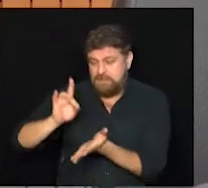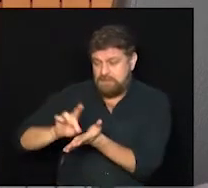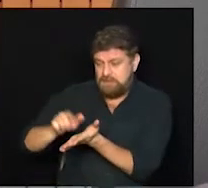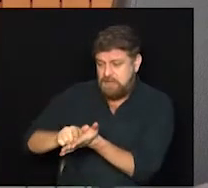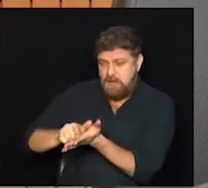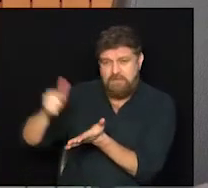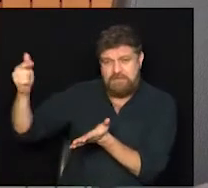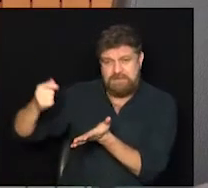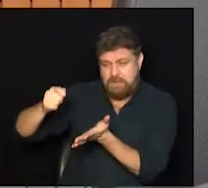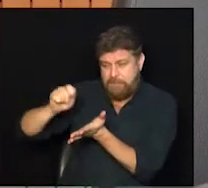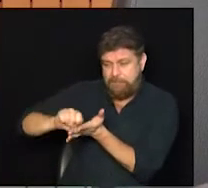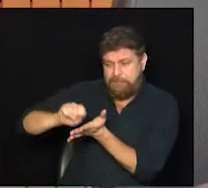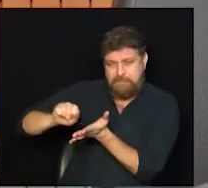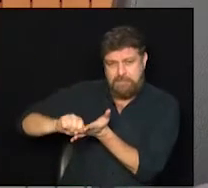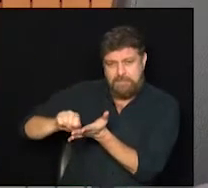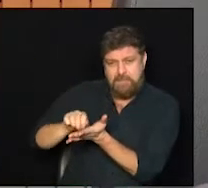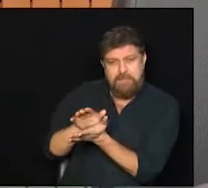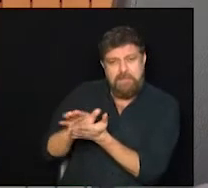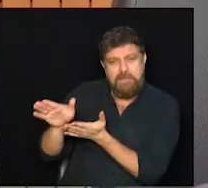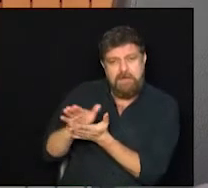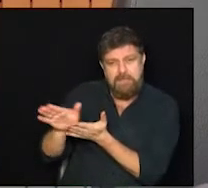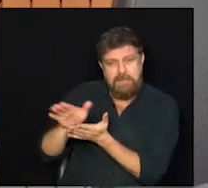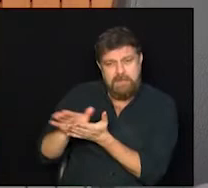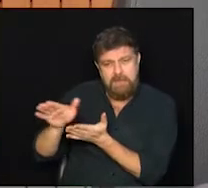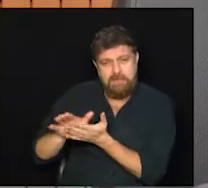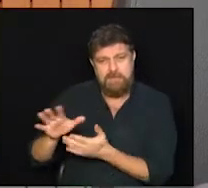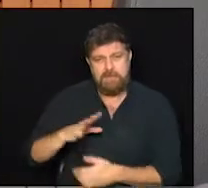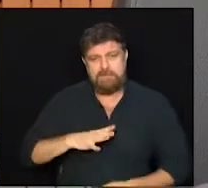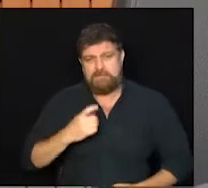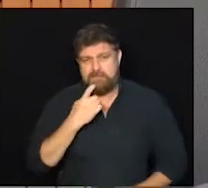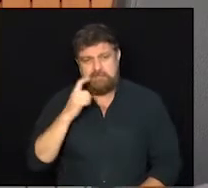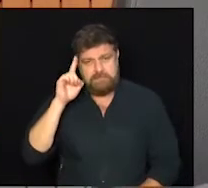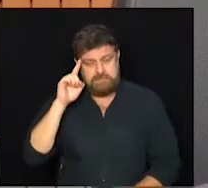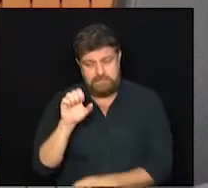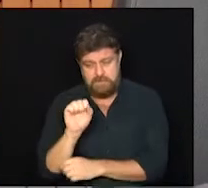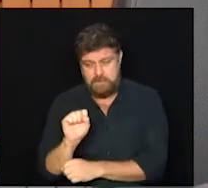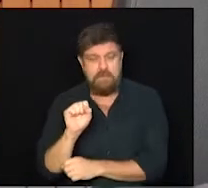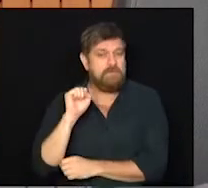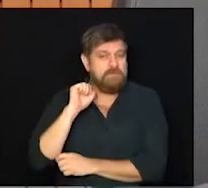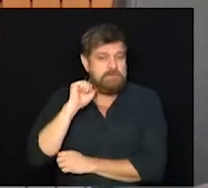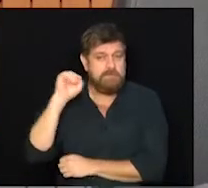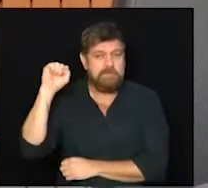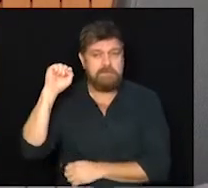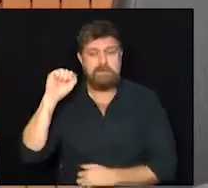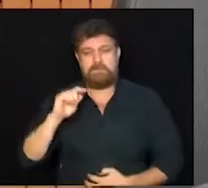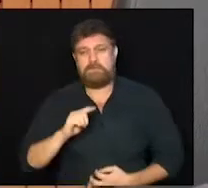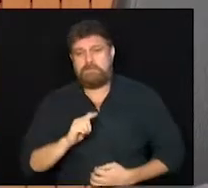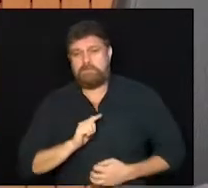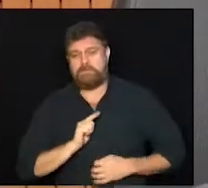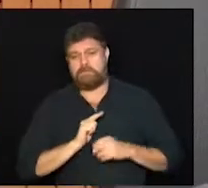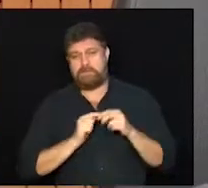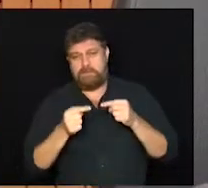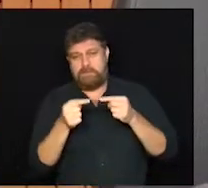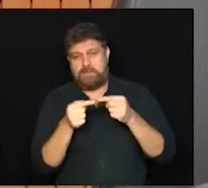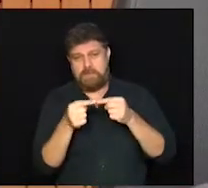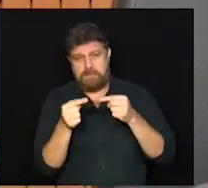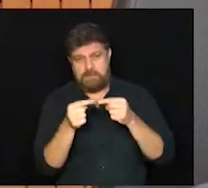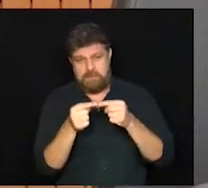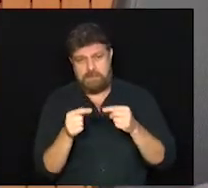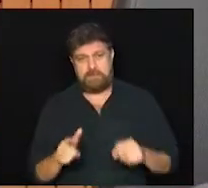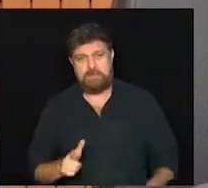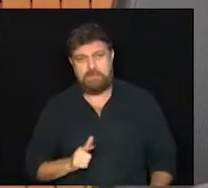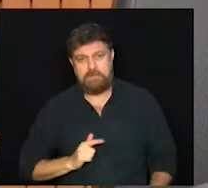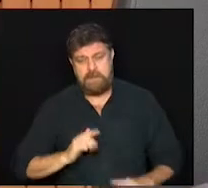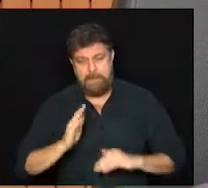Oficial do município de Campinas, no dia 8 de abril, por se tratar uma atividade oficial.